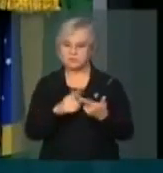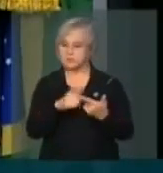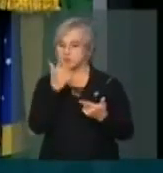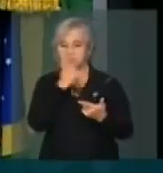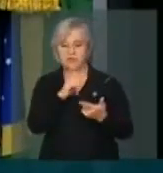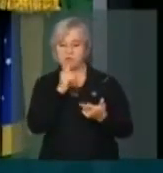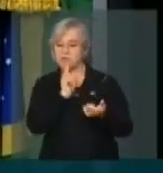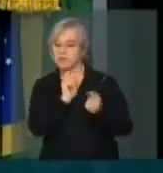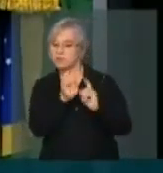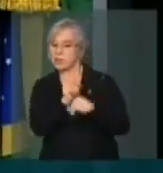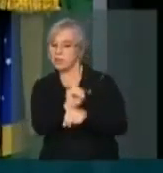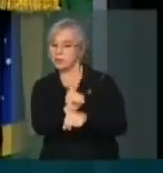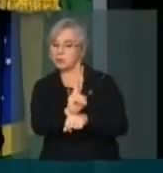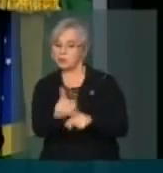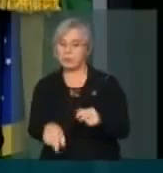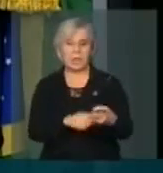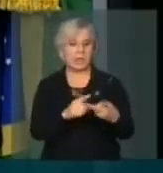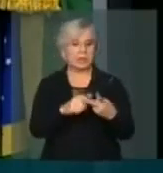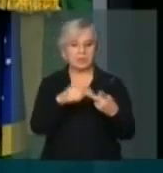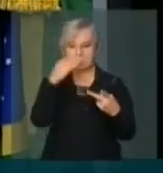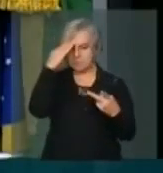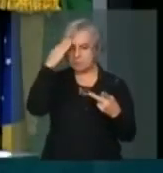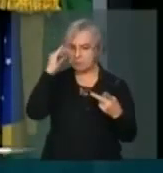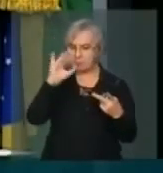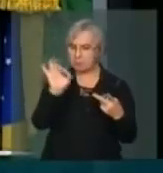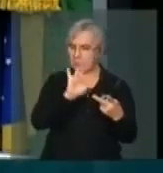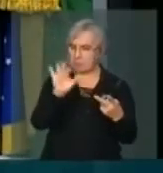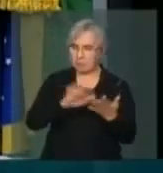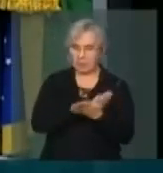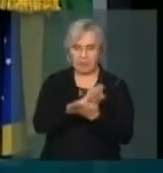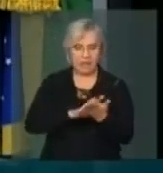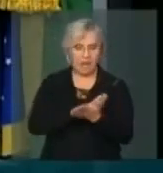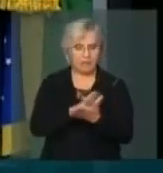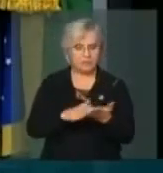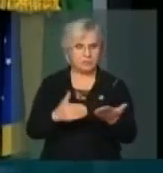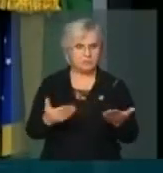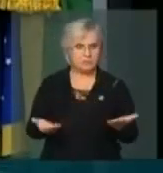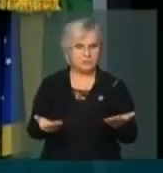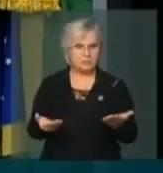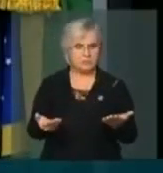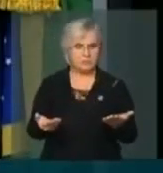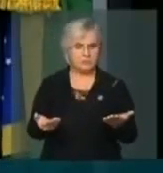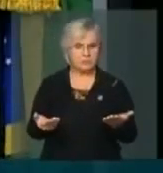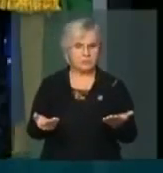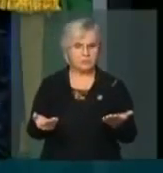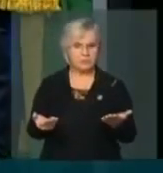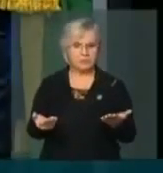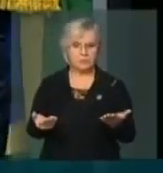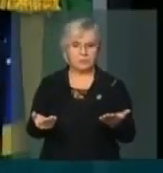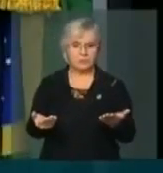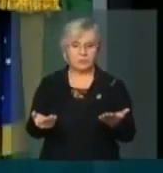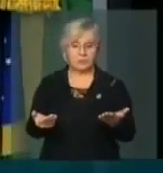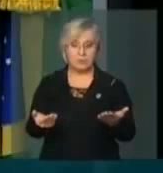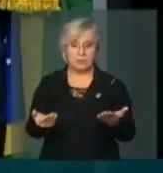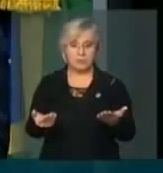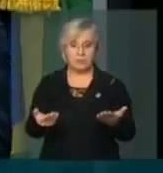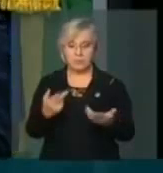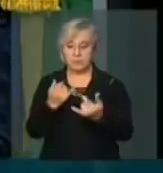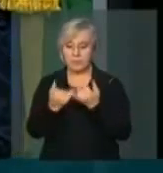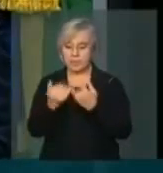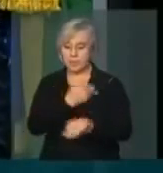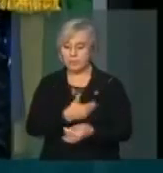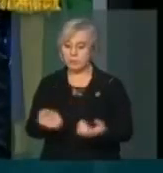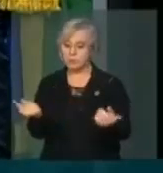descontrolado, imaturo, diante dos princípios básicos da economia, que aqui eu falei, que está no contrário, na contramão do que